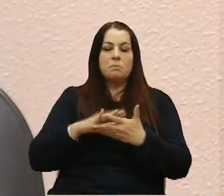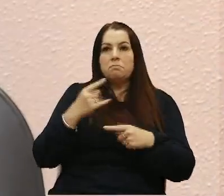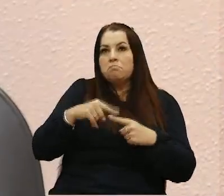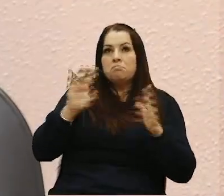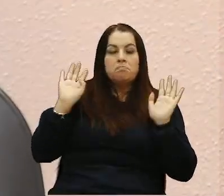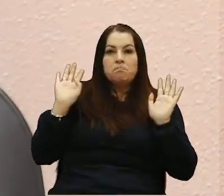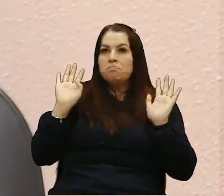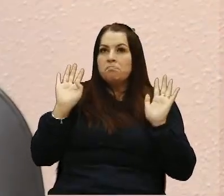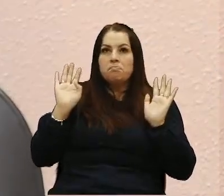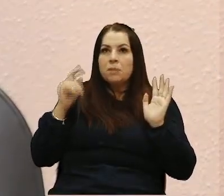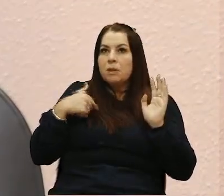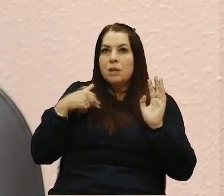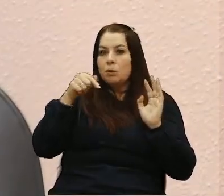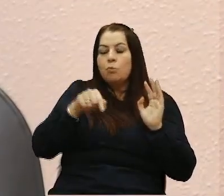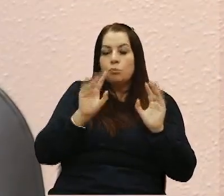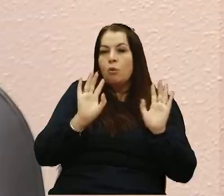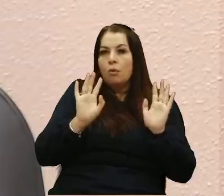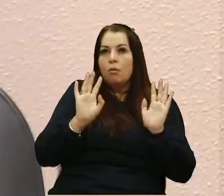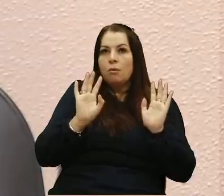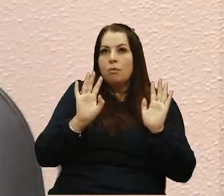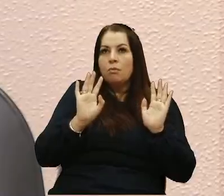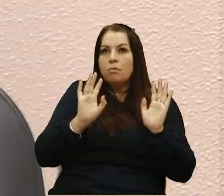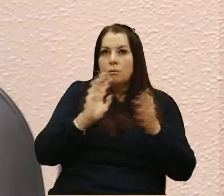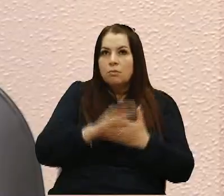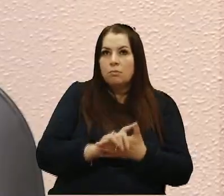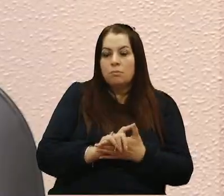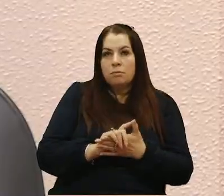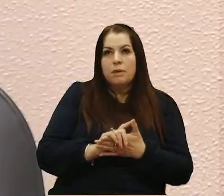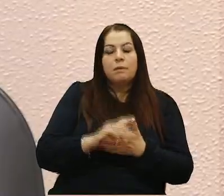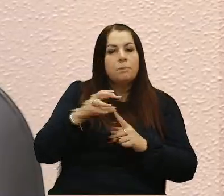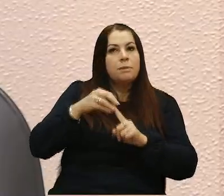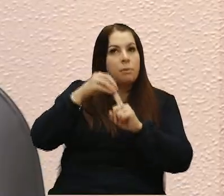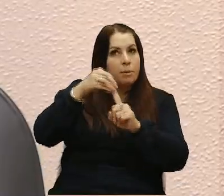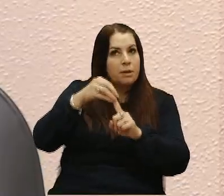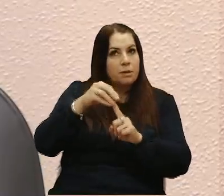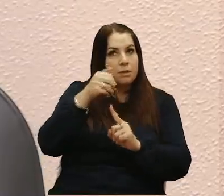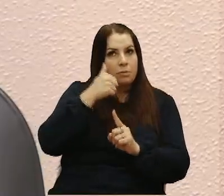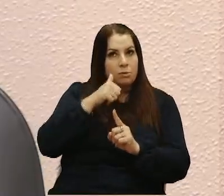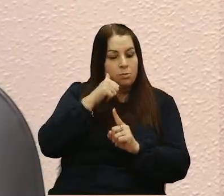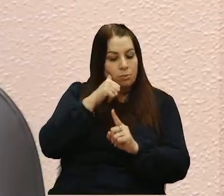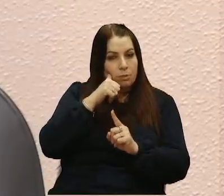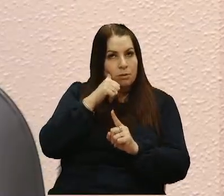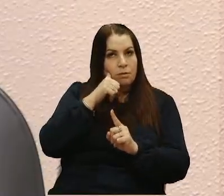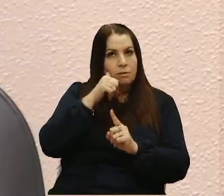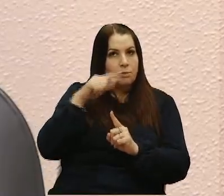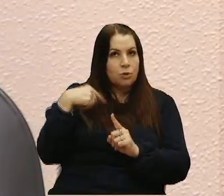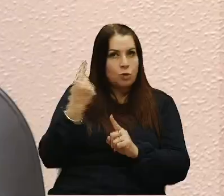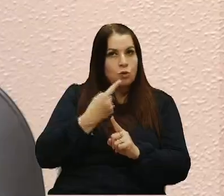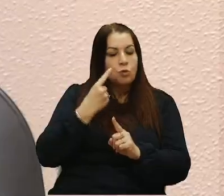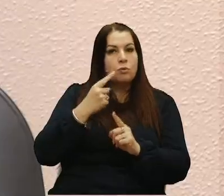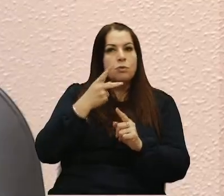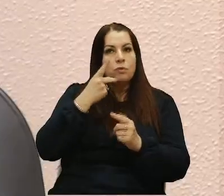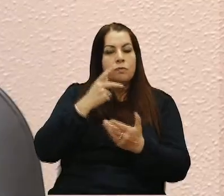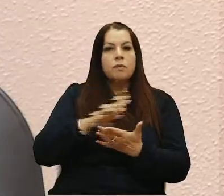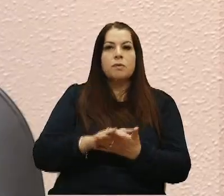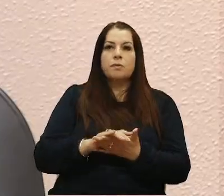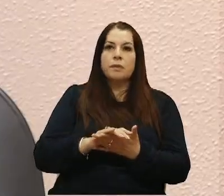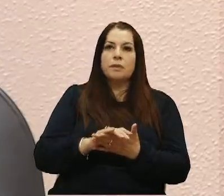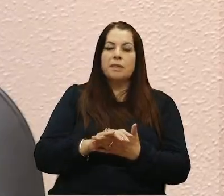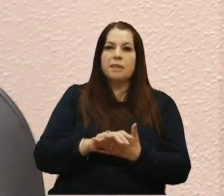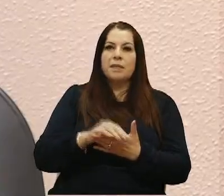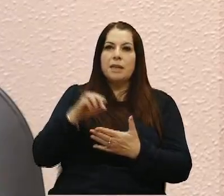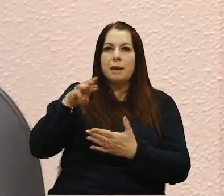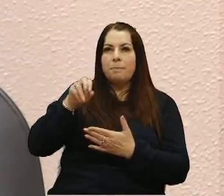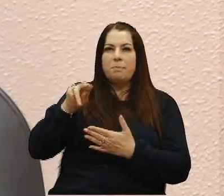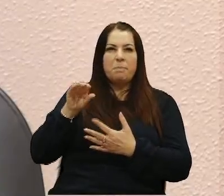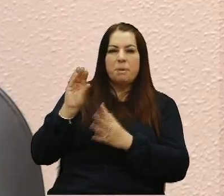assim, eu sou aquilo mesmo. Agora, principalmente as mulheres, principalmente nós, daí quando a gente fala mimimi.